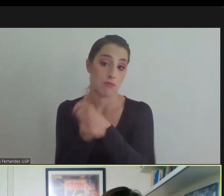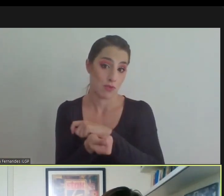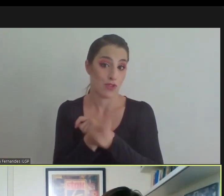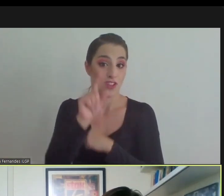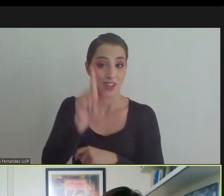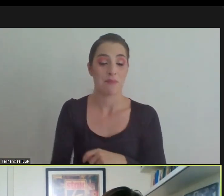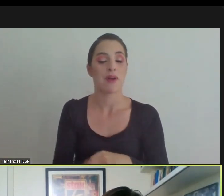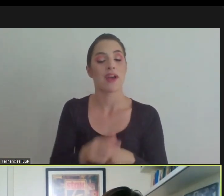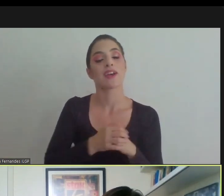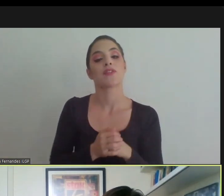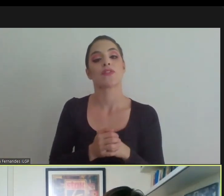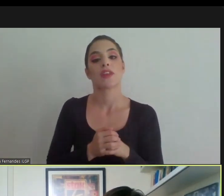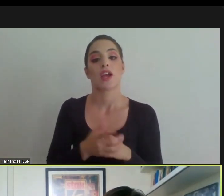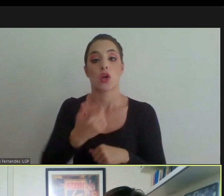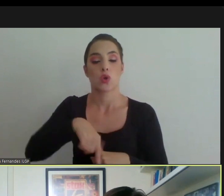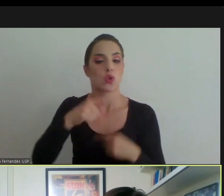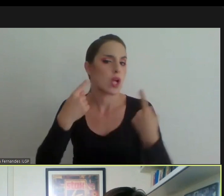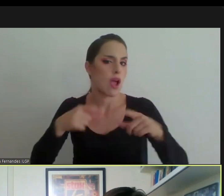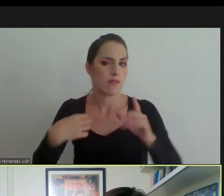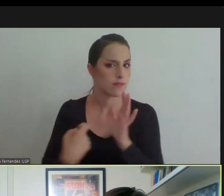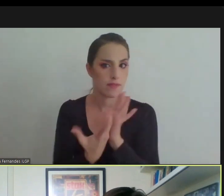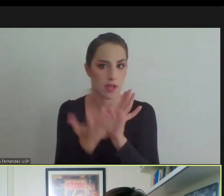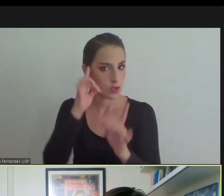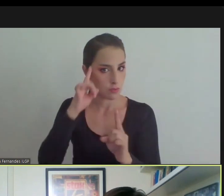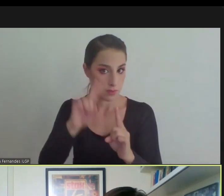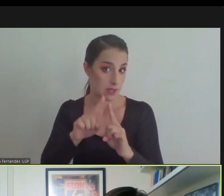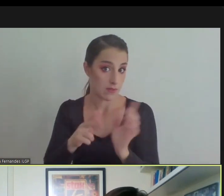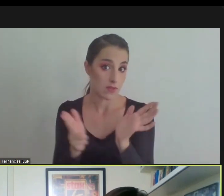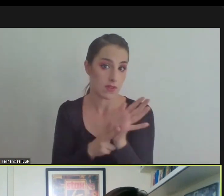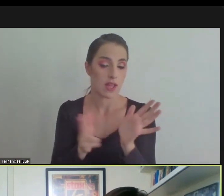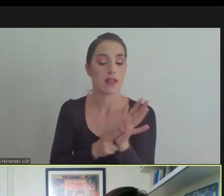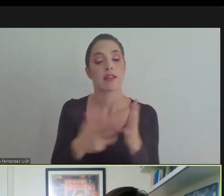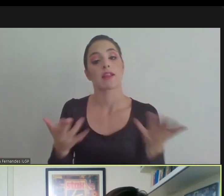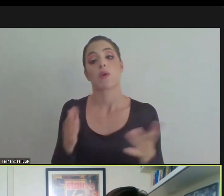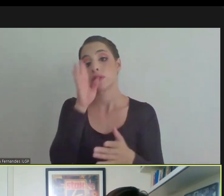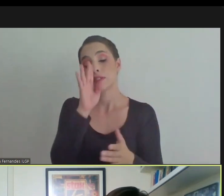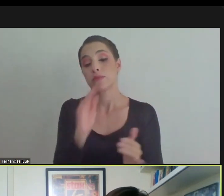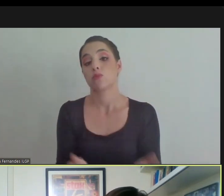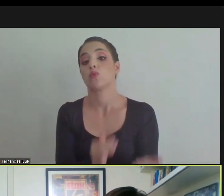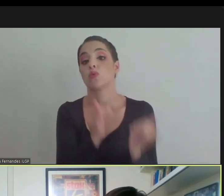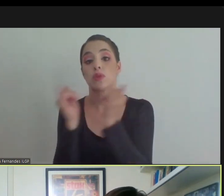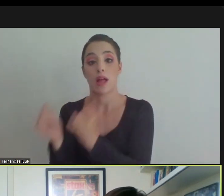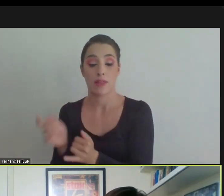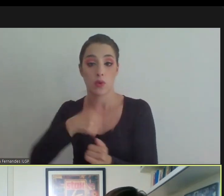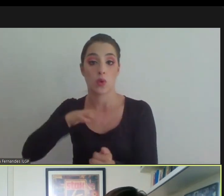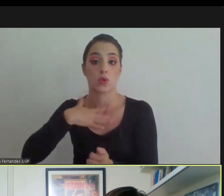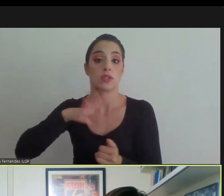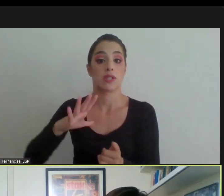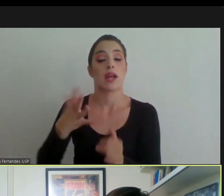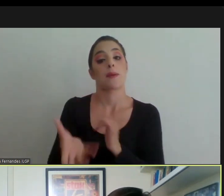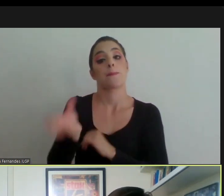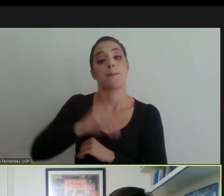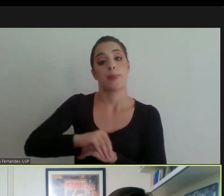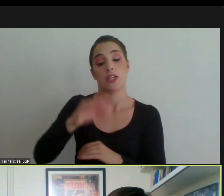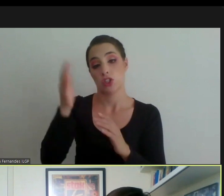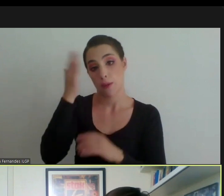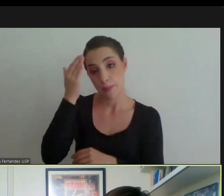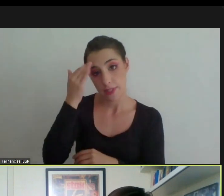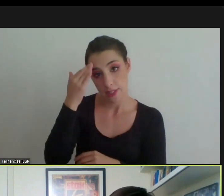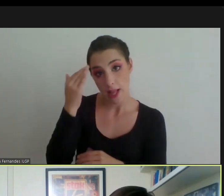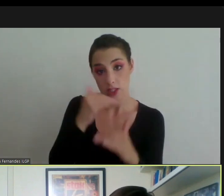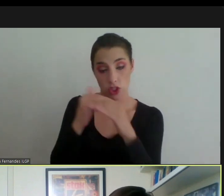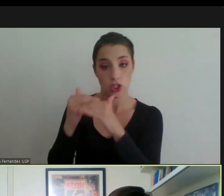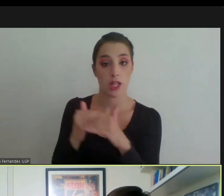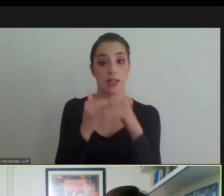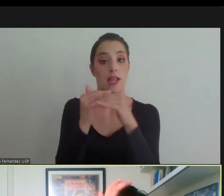tem múltiplos objetivos, na verdade. Então, se por um lado a gente está buscando fortalecer as capacidades estatais, afinal essa